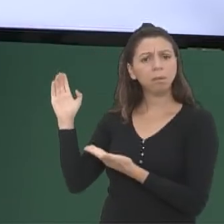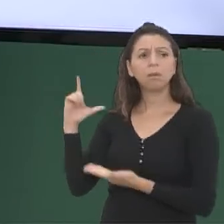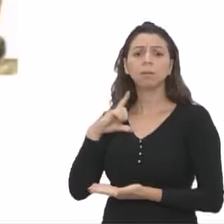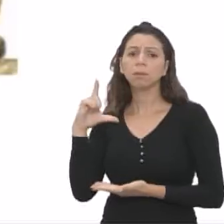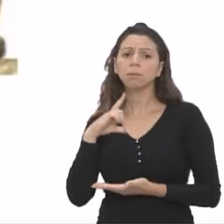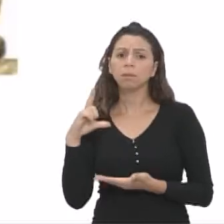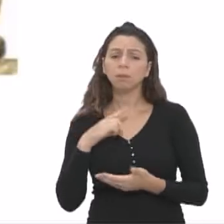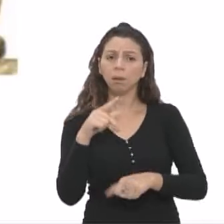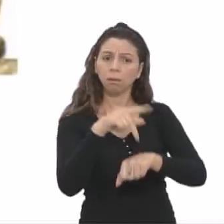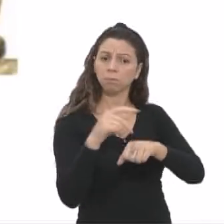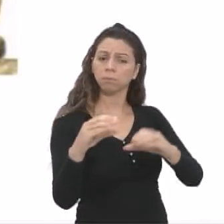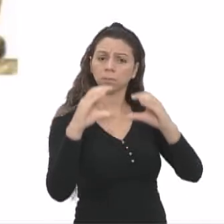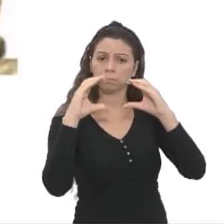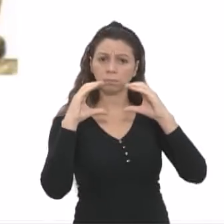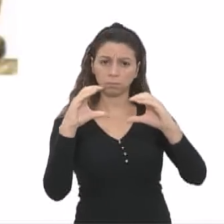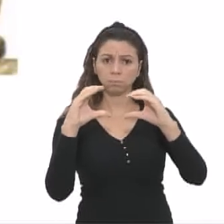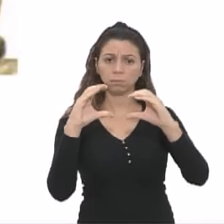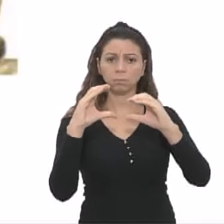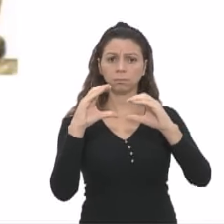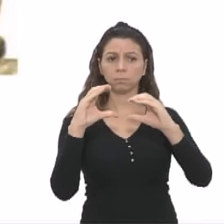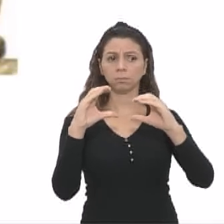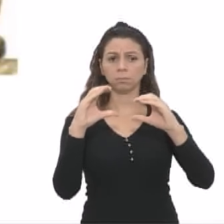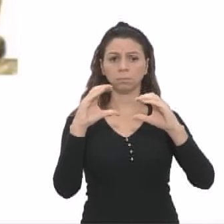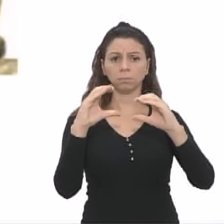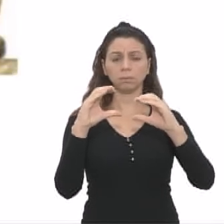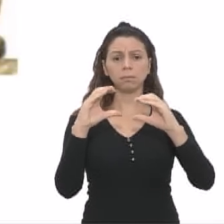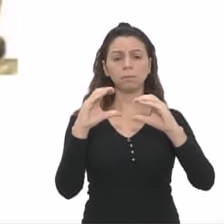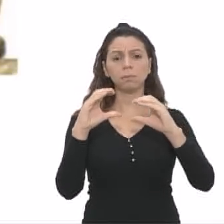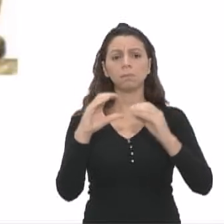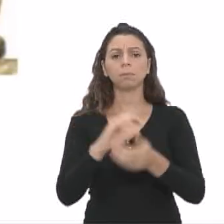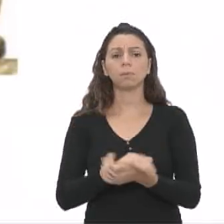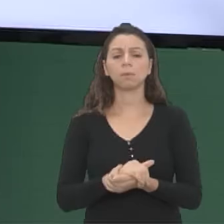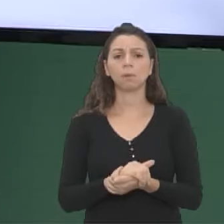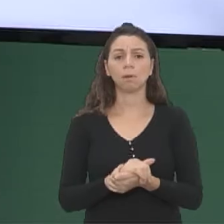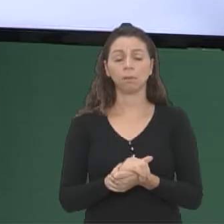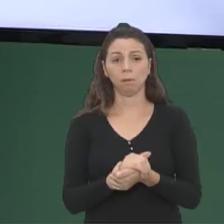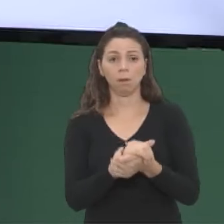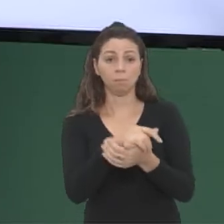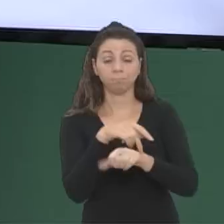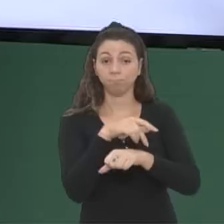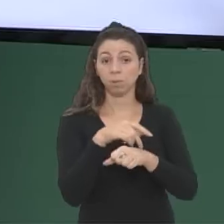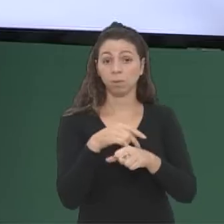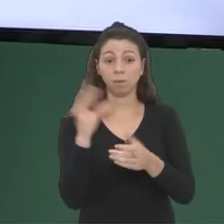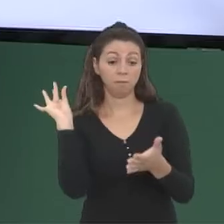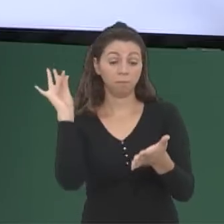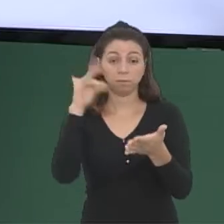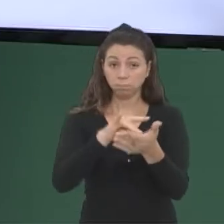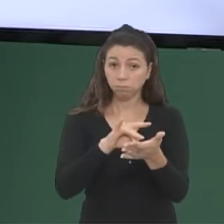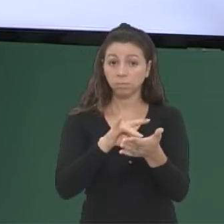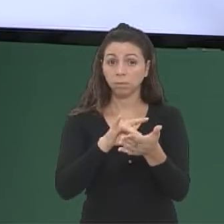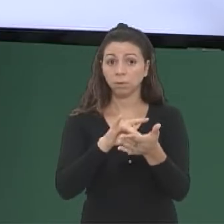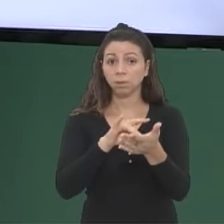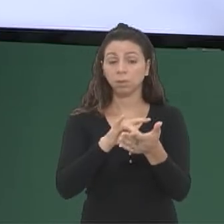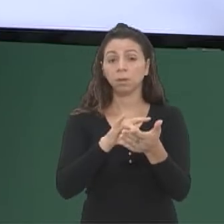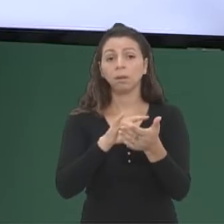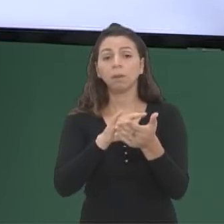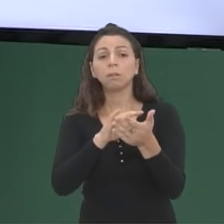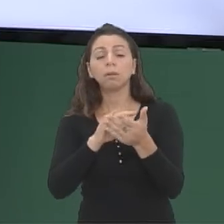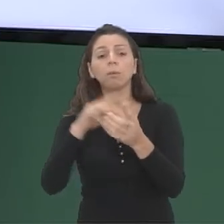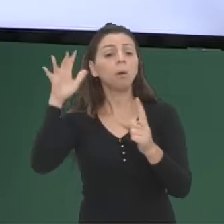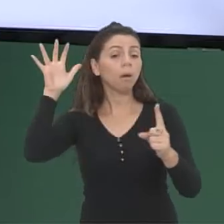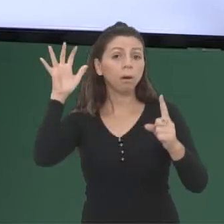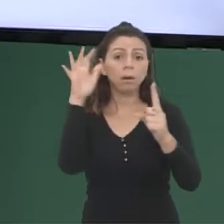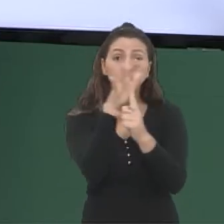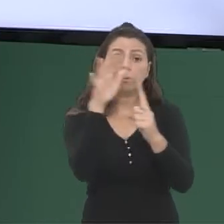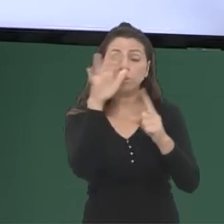rocha matriz, eu tenho uma rocha íntegra, original, e com a ação da intempérie da